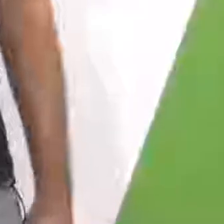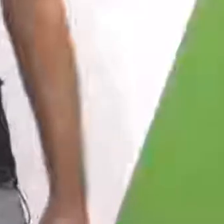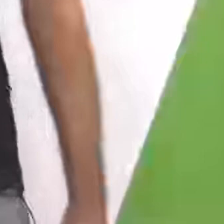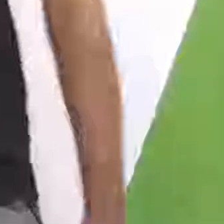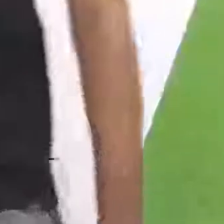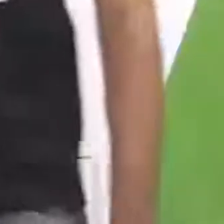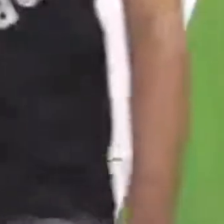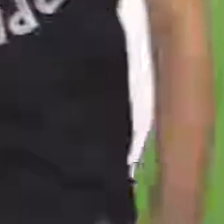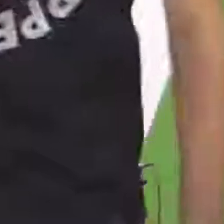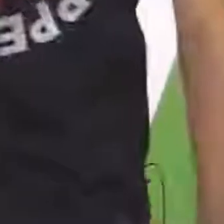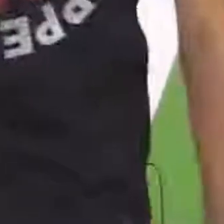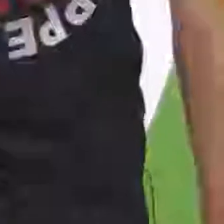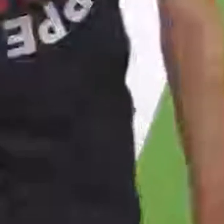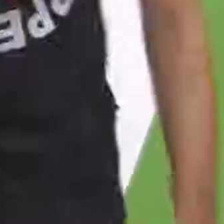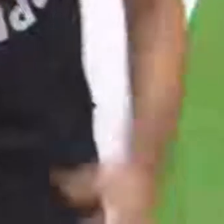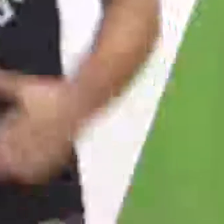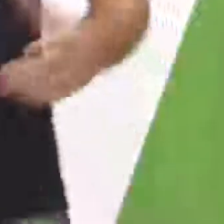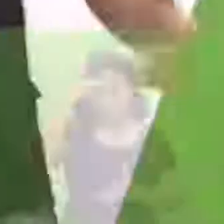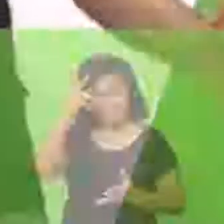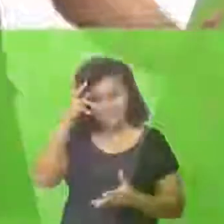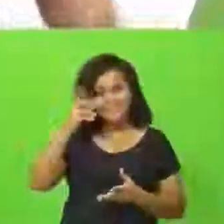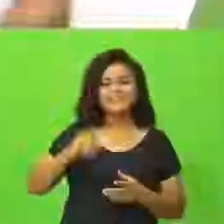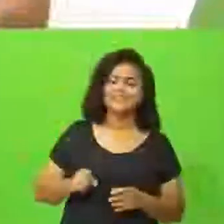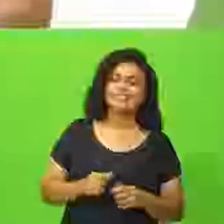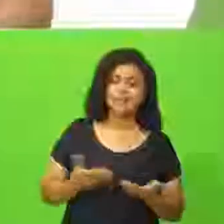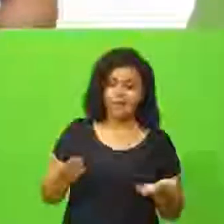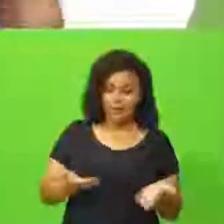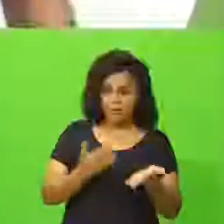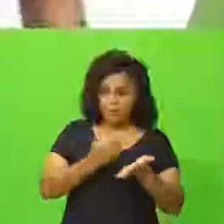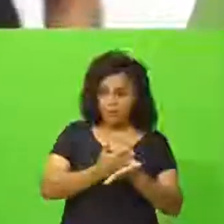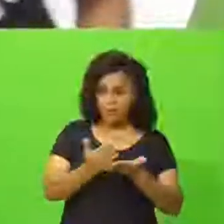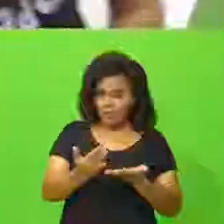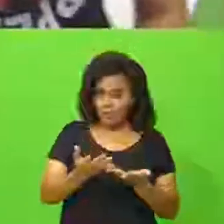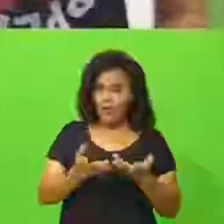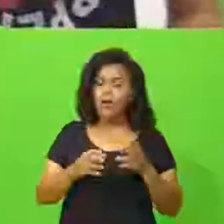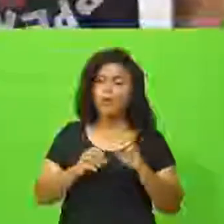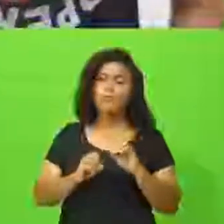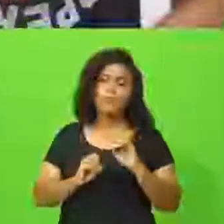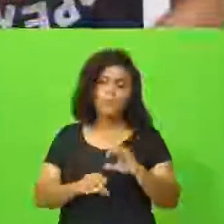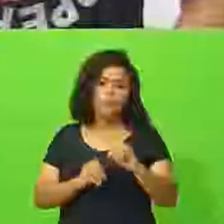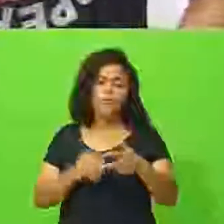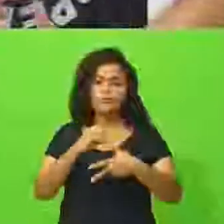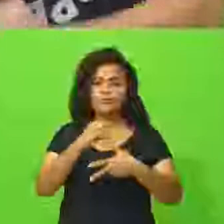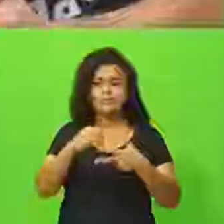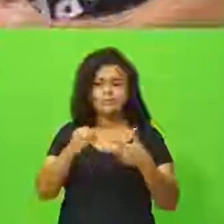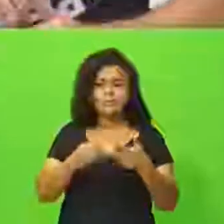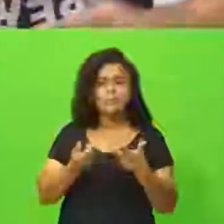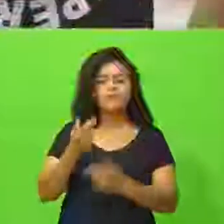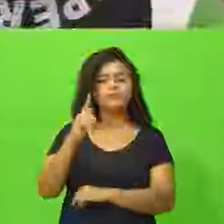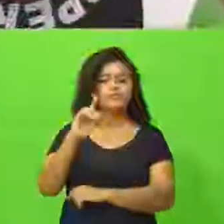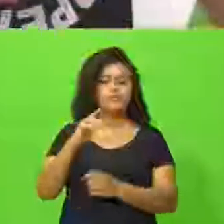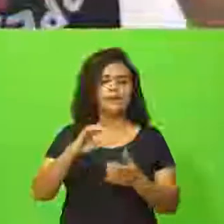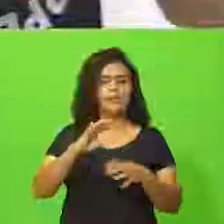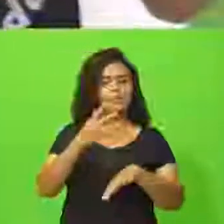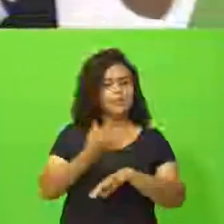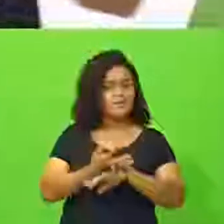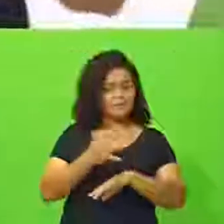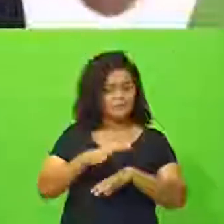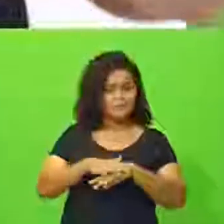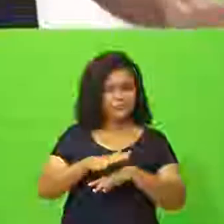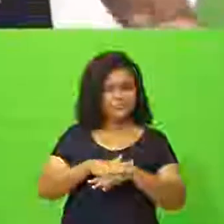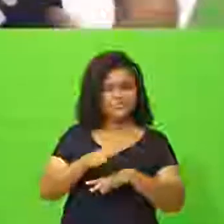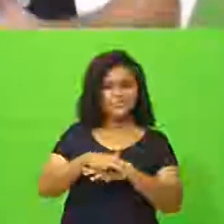Bom dia, galera do estado do Amazonas. Estamos iniciando mais um aulão de geografia e é claro, pessoal, um dos assuntos